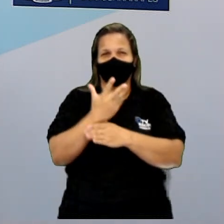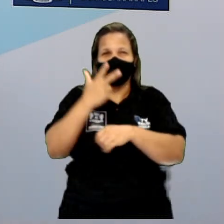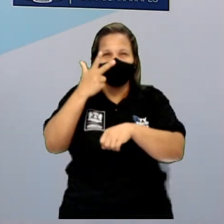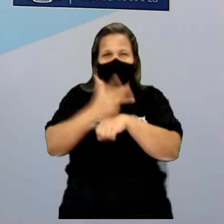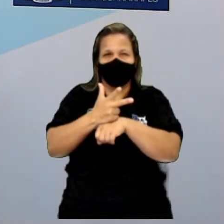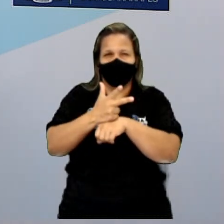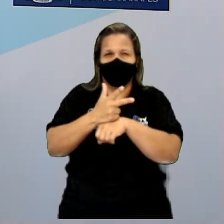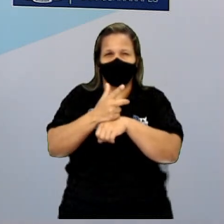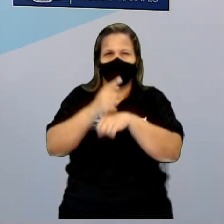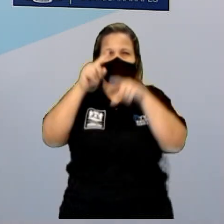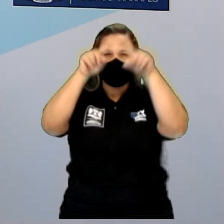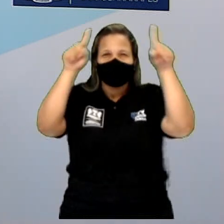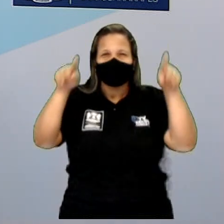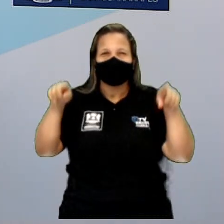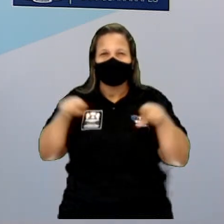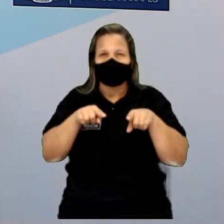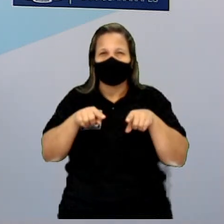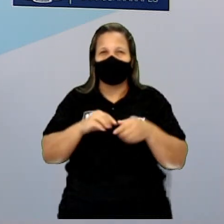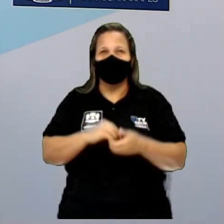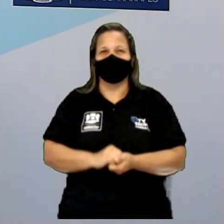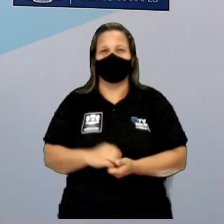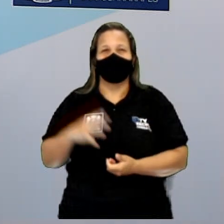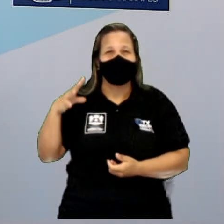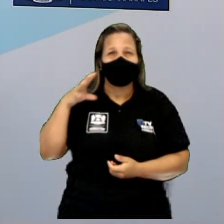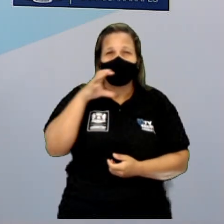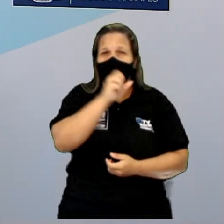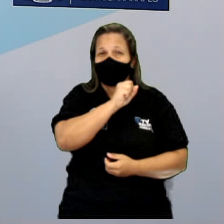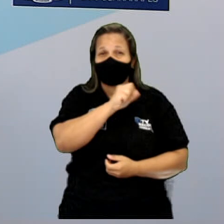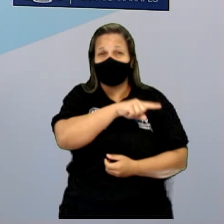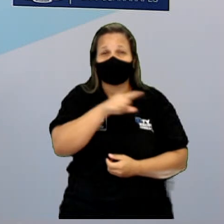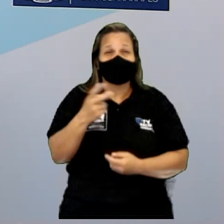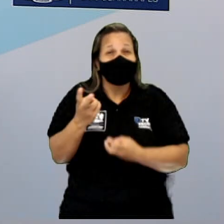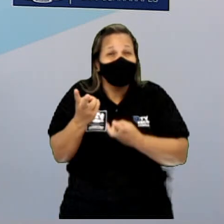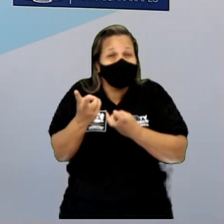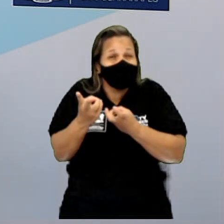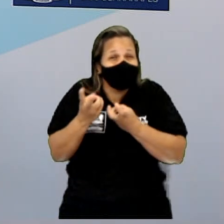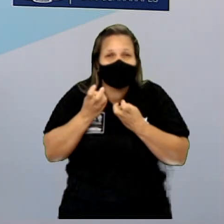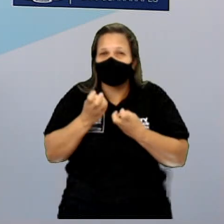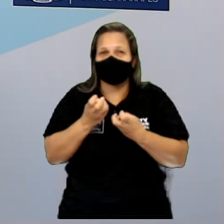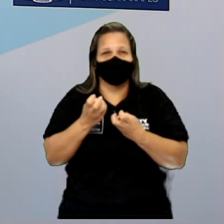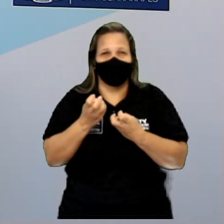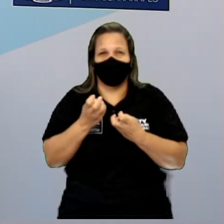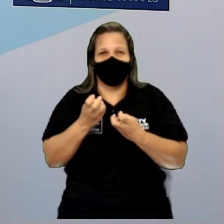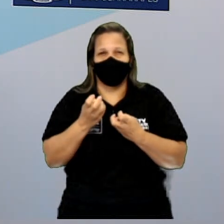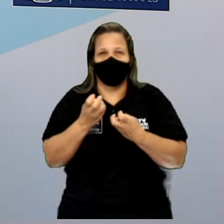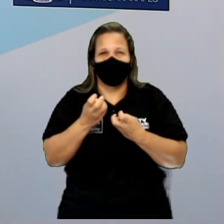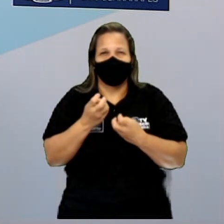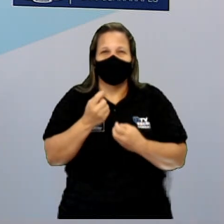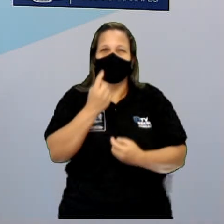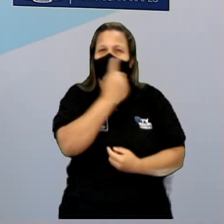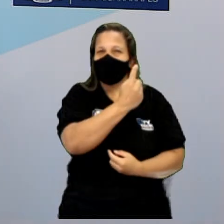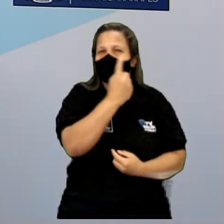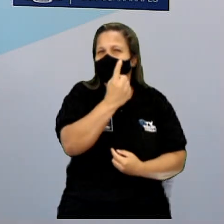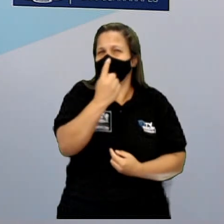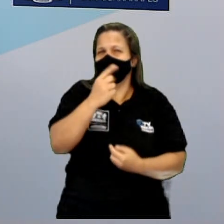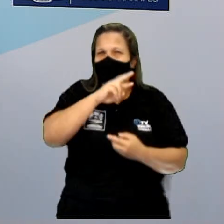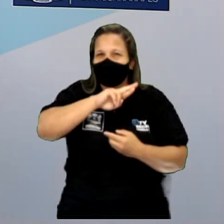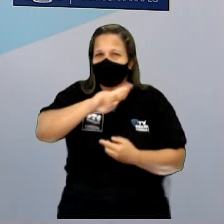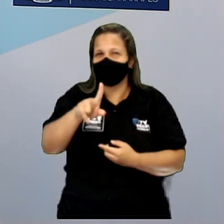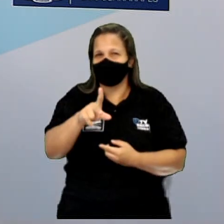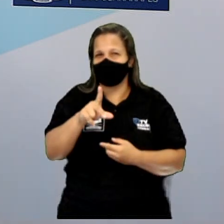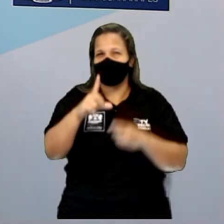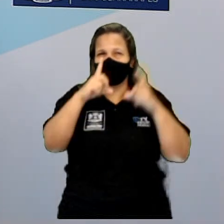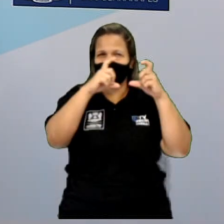fotos em sequência e vai tão rápido que você não percebe mais que cada uma delas é uma foto diferente. É o que acontece aqui